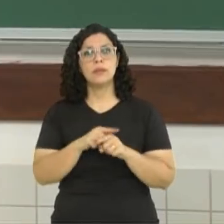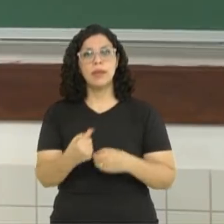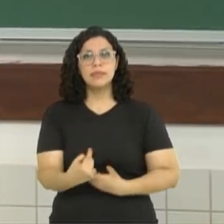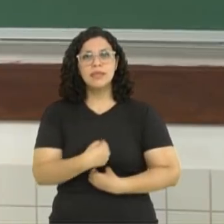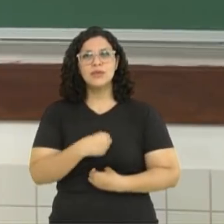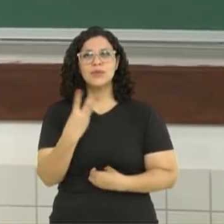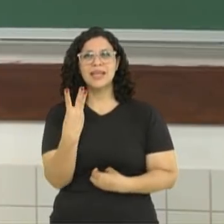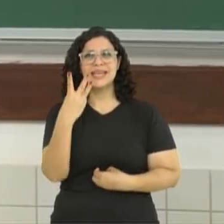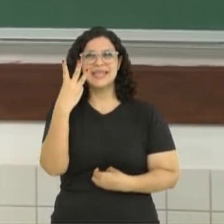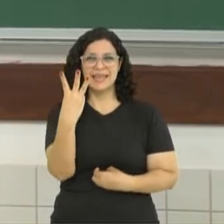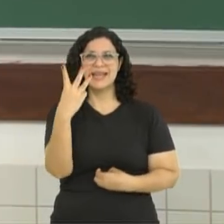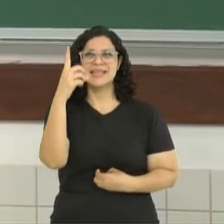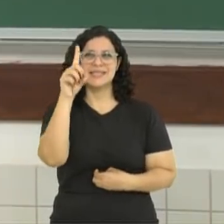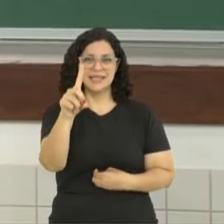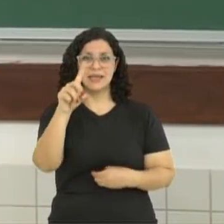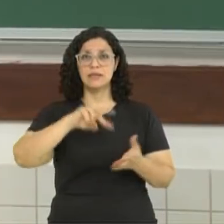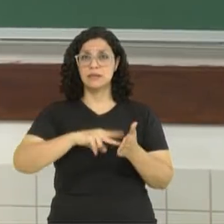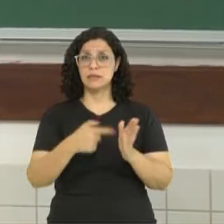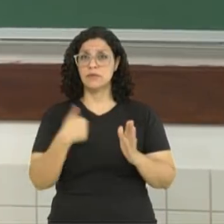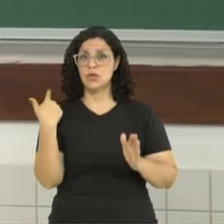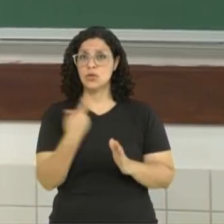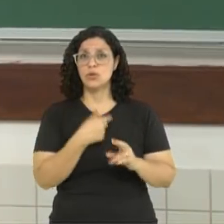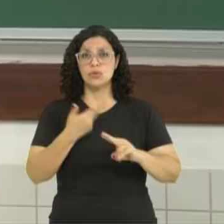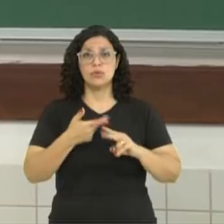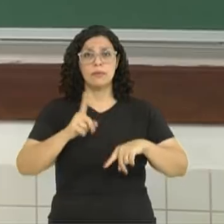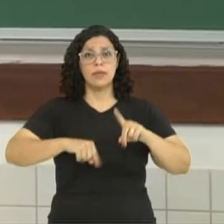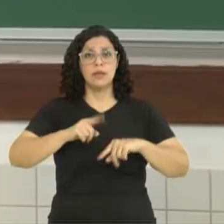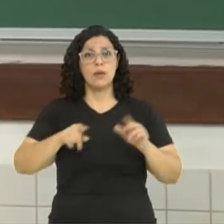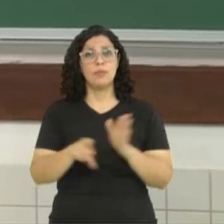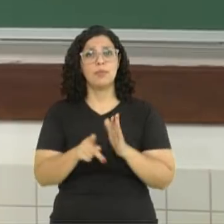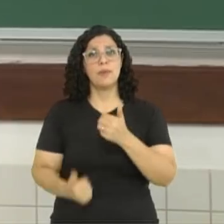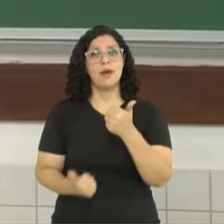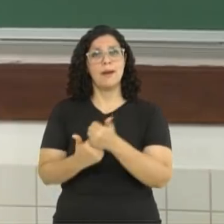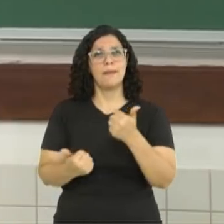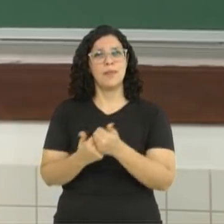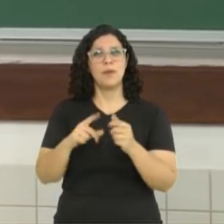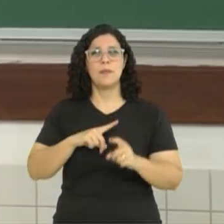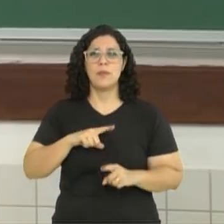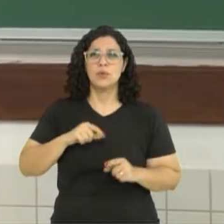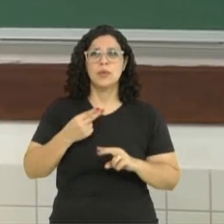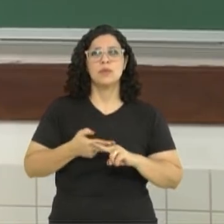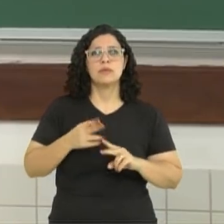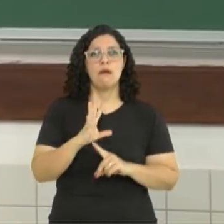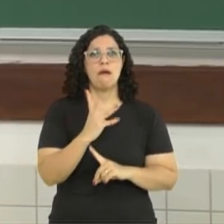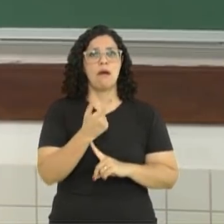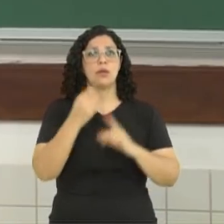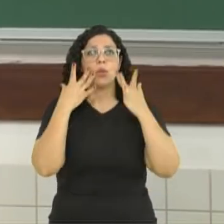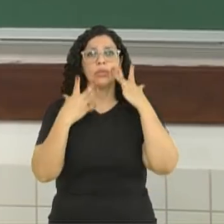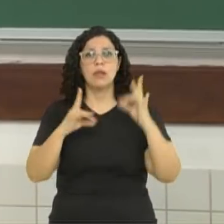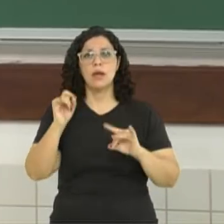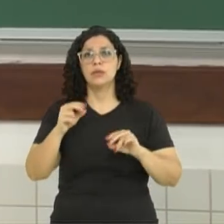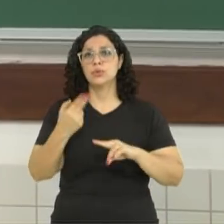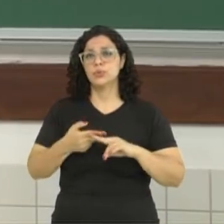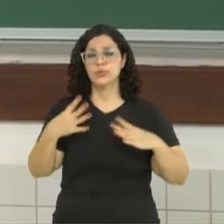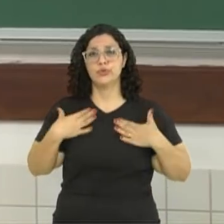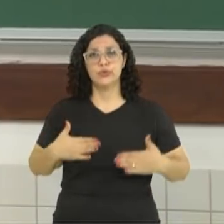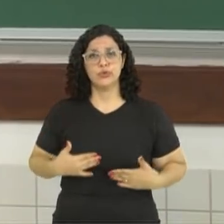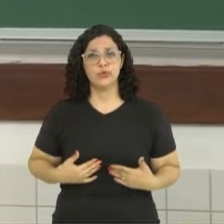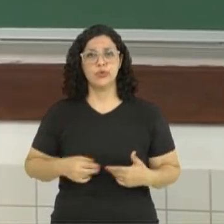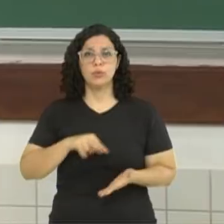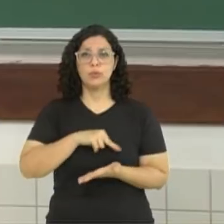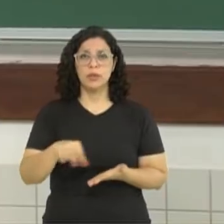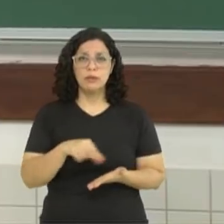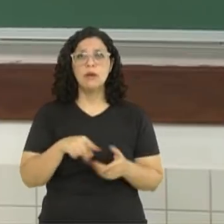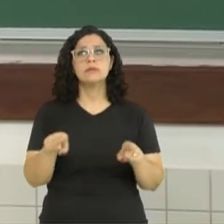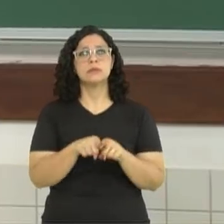que tem 3 dimensões. O suporte ele é usado como instrumento. Então, no caso, vamos pensar assim, teatro. O teatro usa o corpo como instrumento. A dança usa o